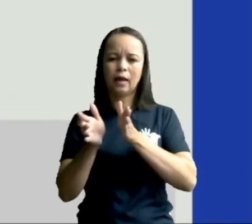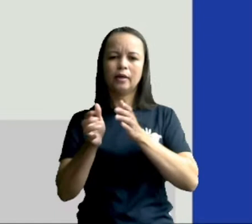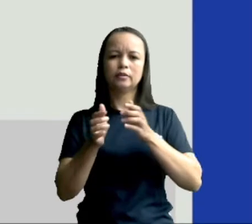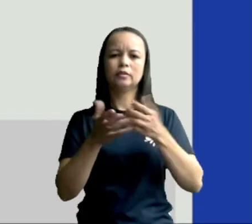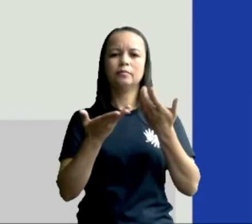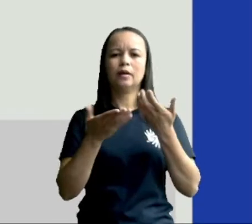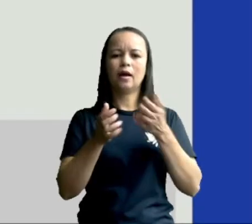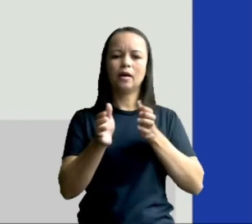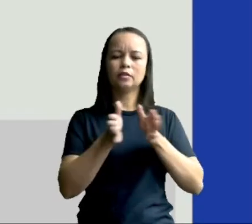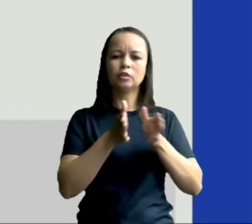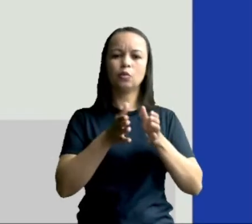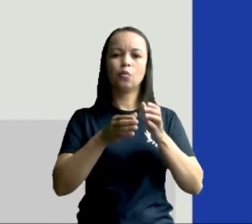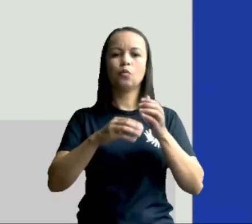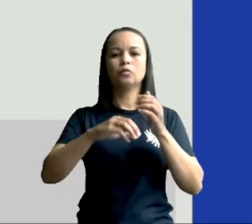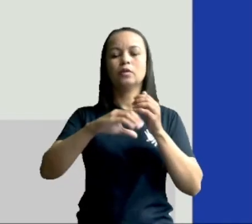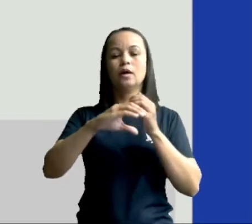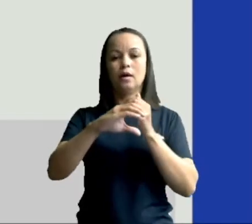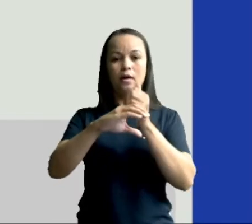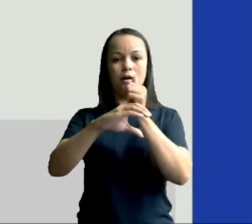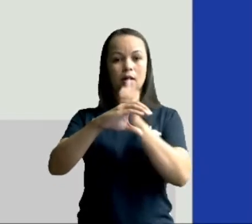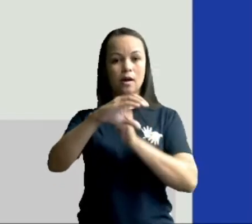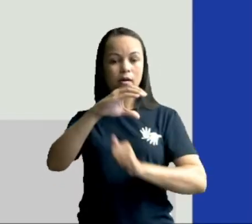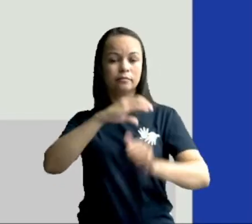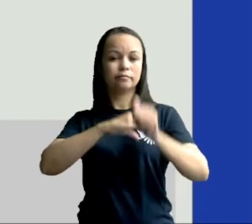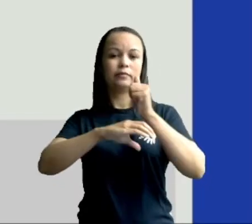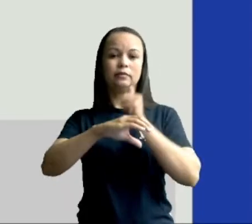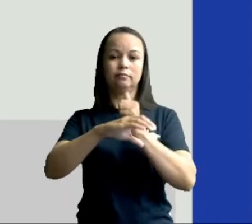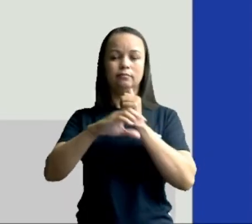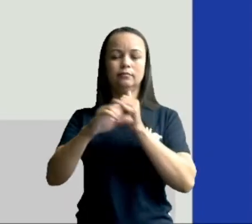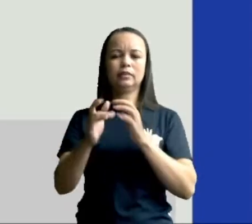antes de Cristo, surgiram as linguagens